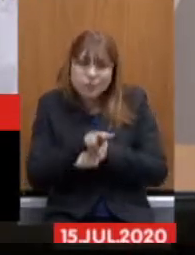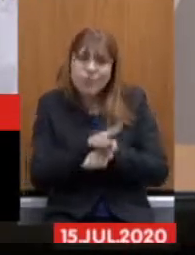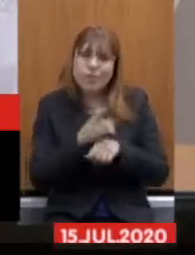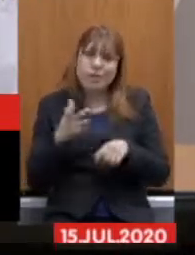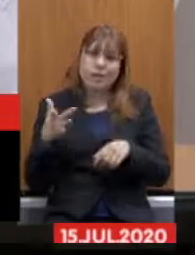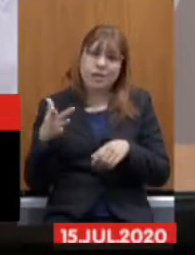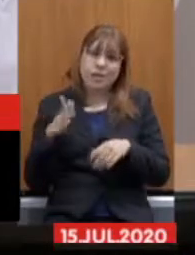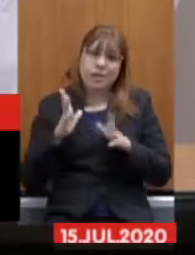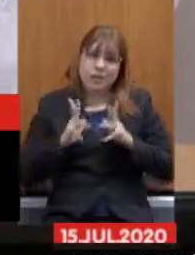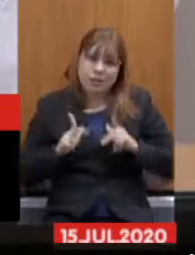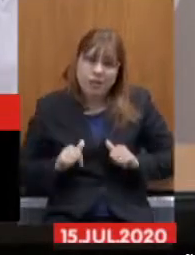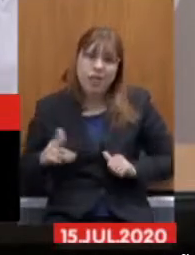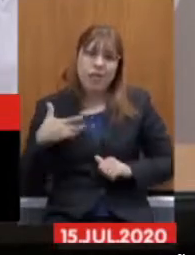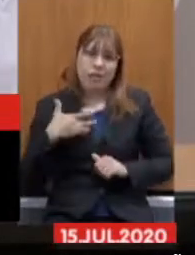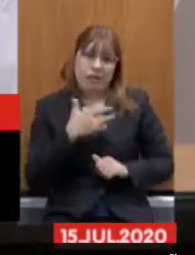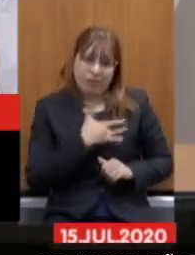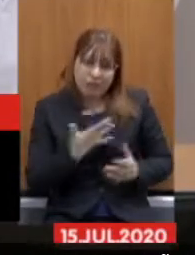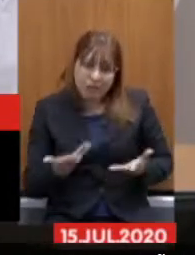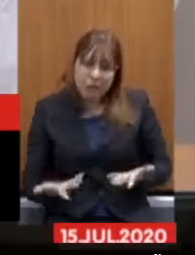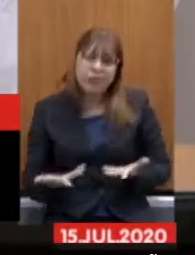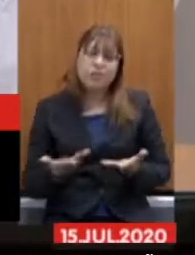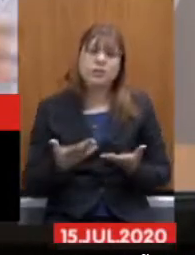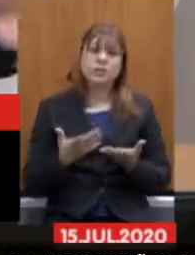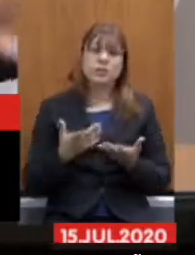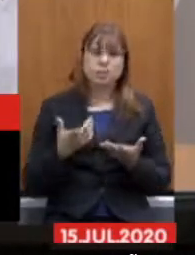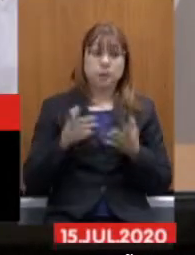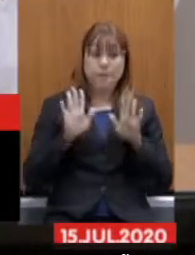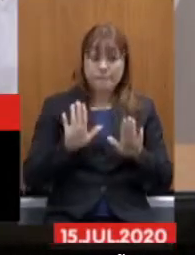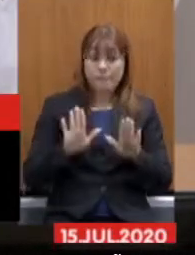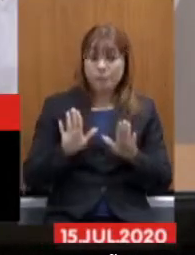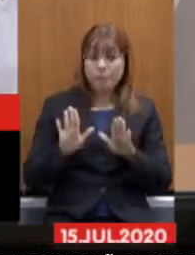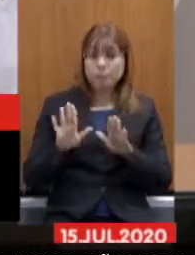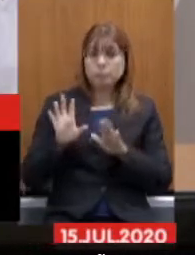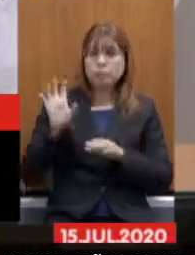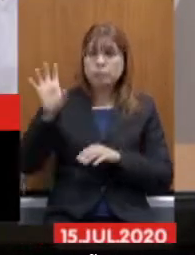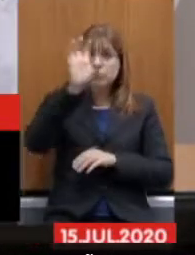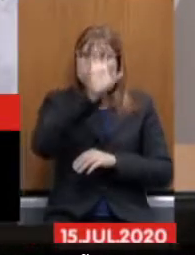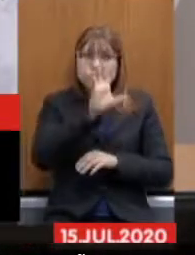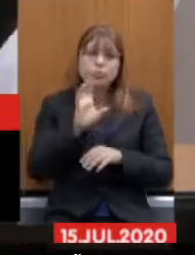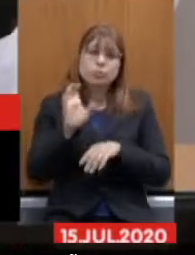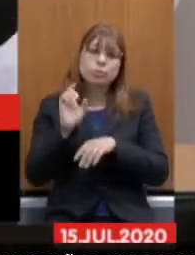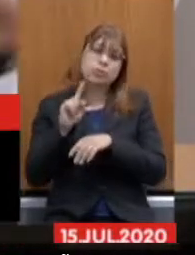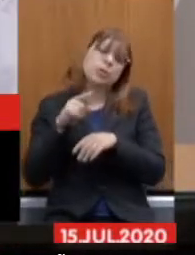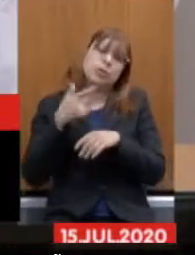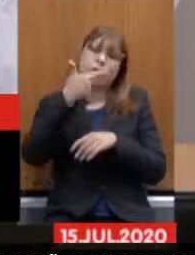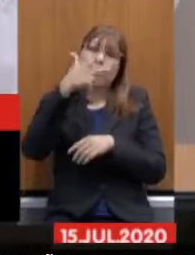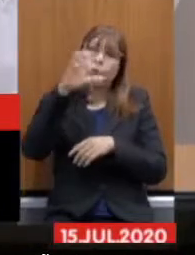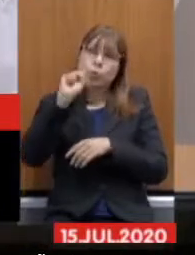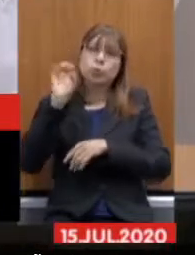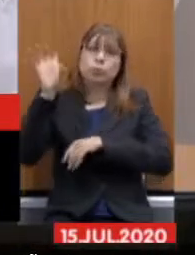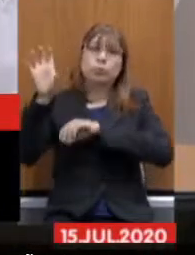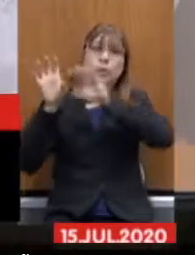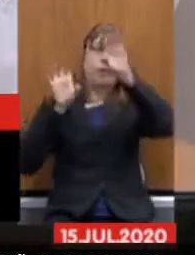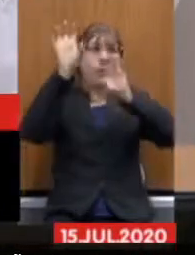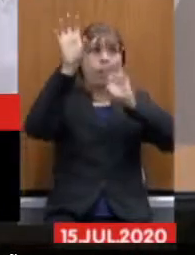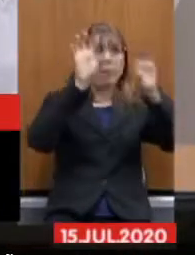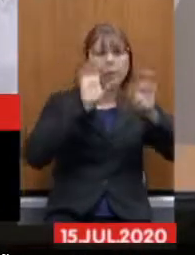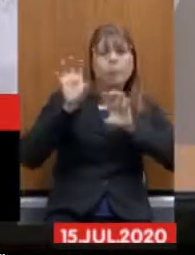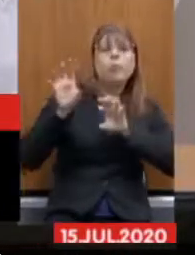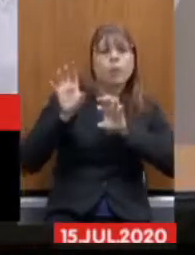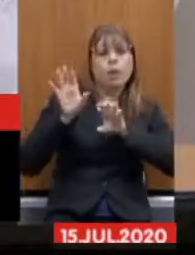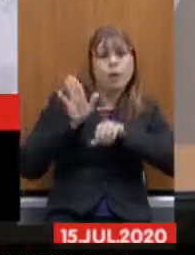básica quem acaba fazendo isso são os colegas trabalho nas regionais do estado nas 28 regionais de saúde